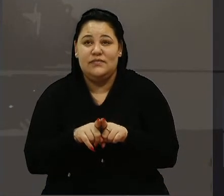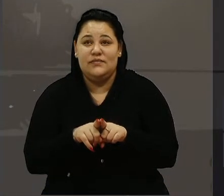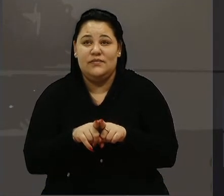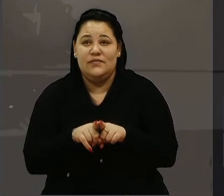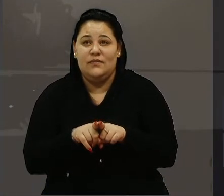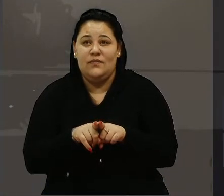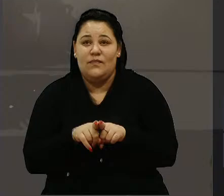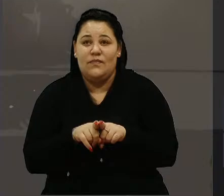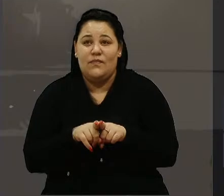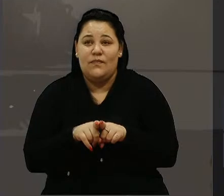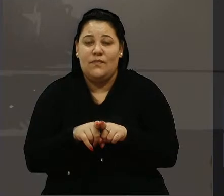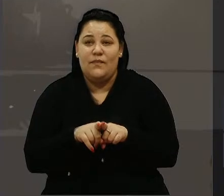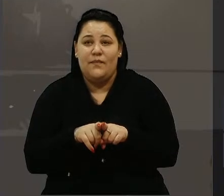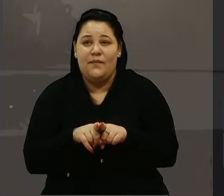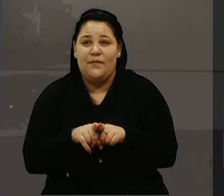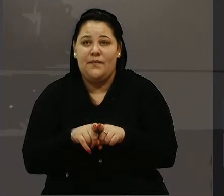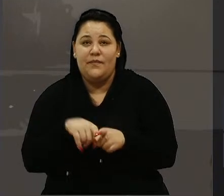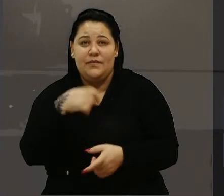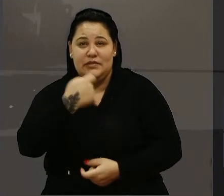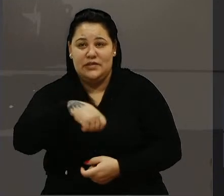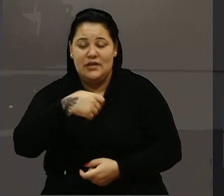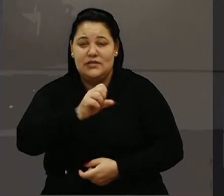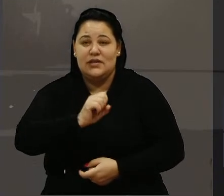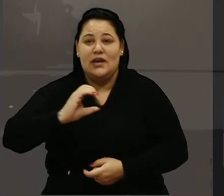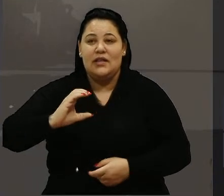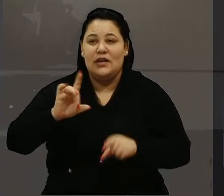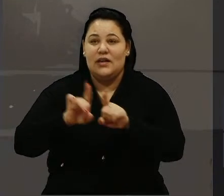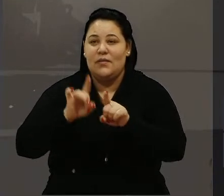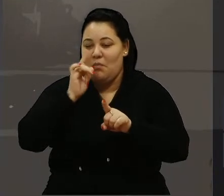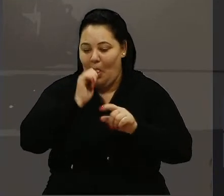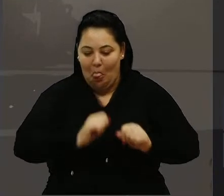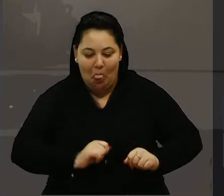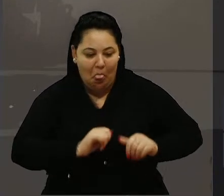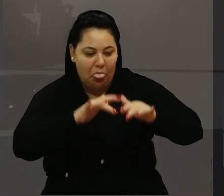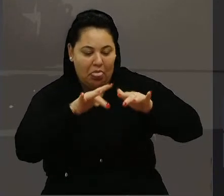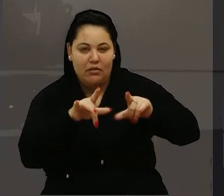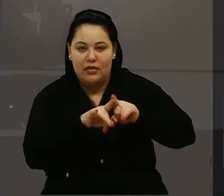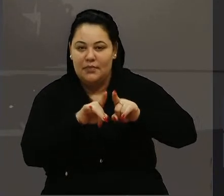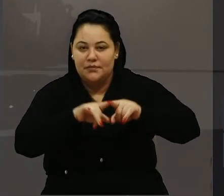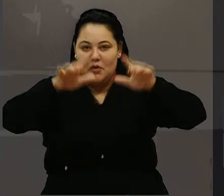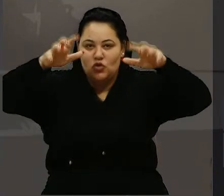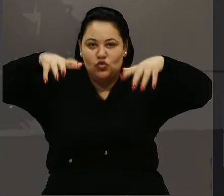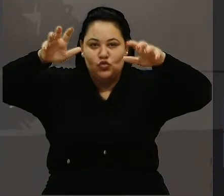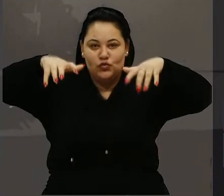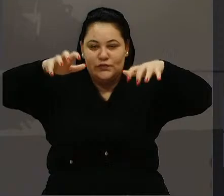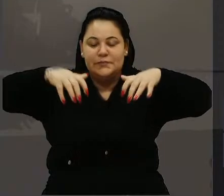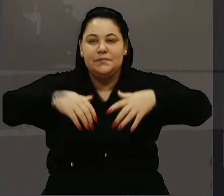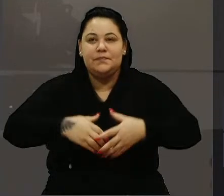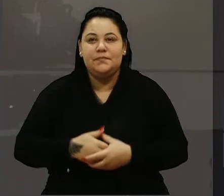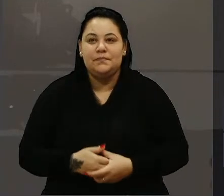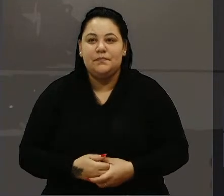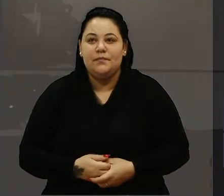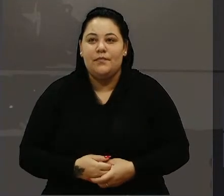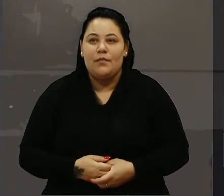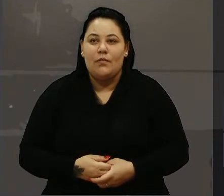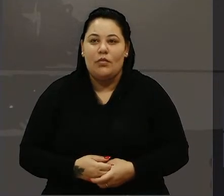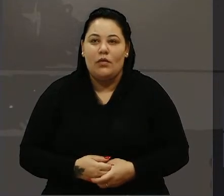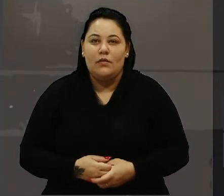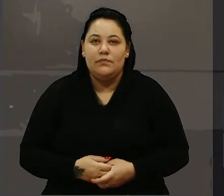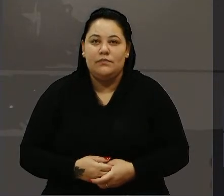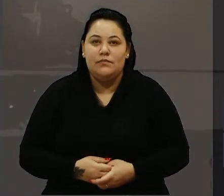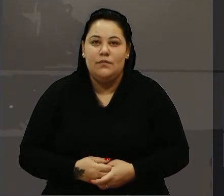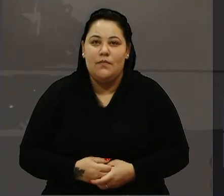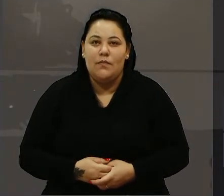atuando lá na cidade de Santa Catarina, também nos alagamentos, nas enchentes. E ressaltando, né,